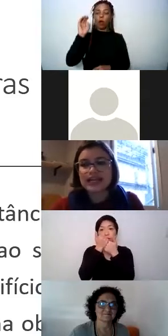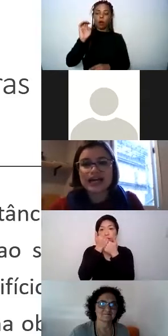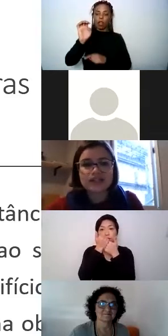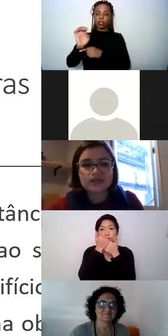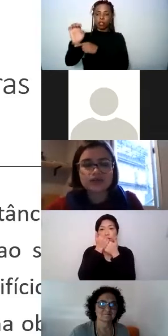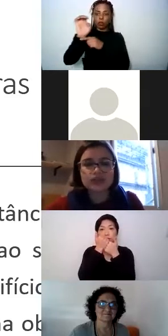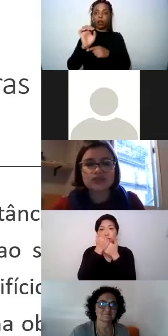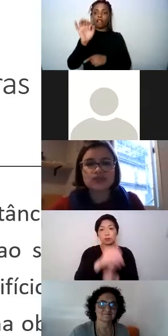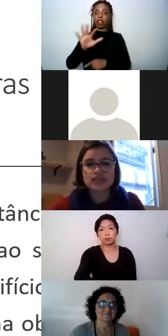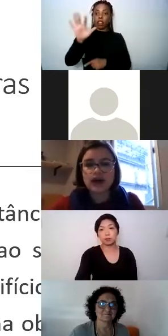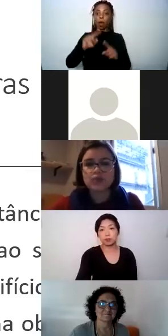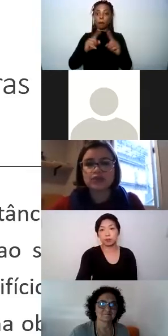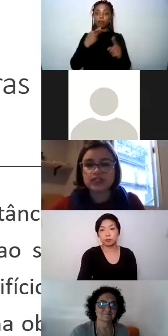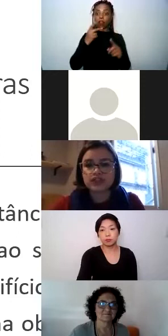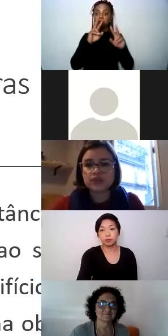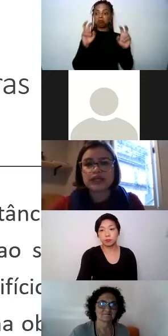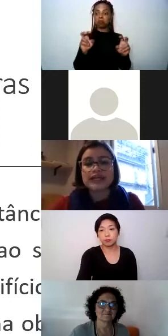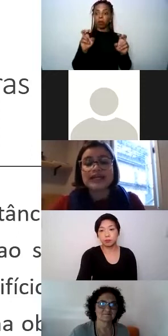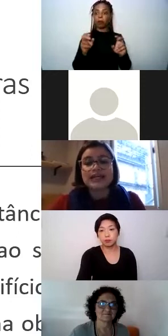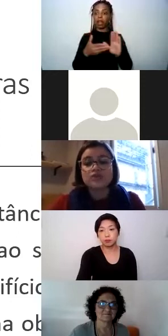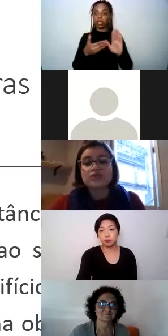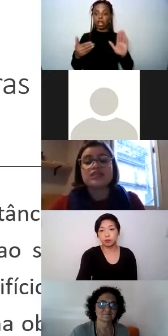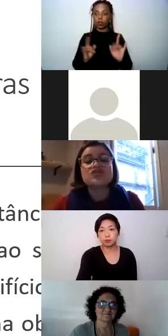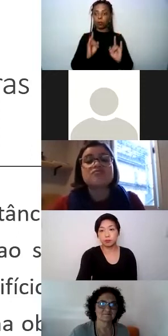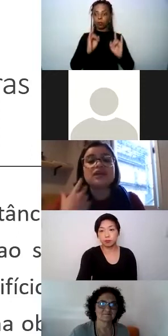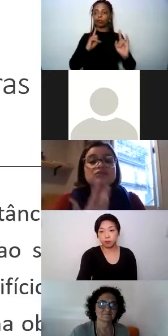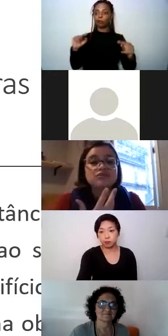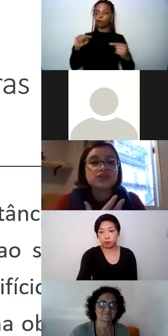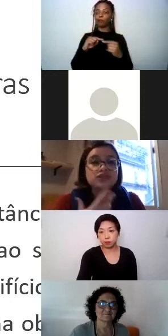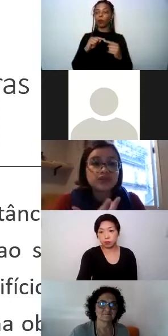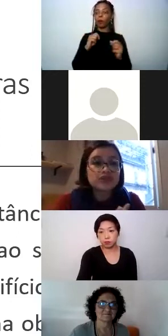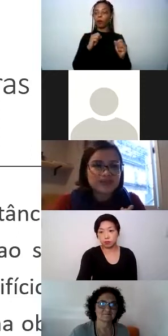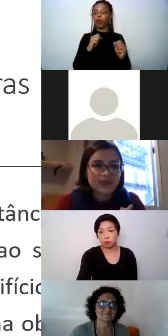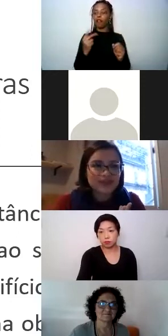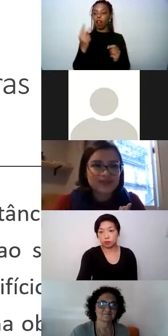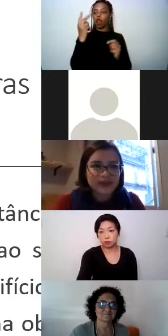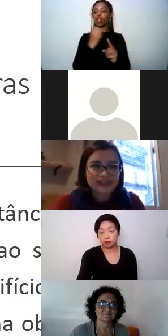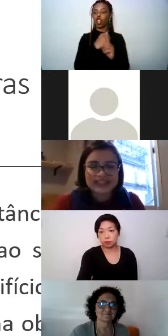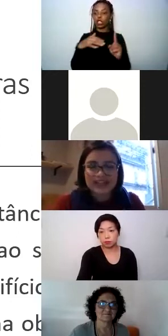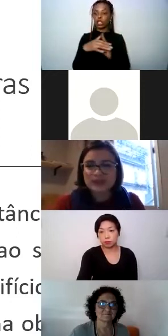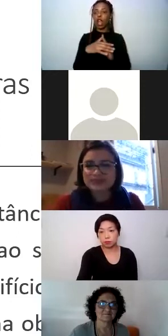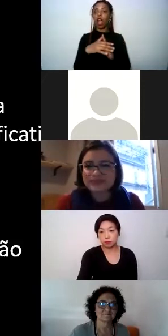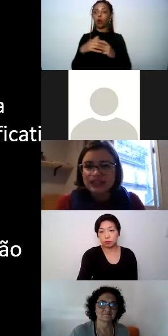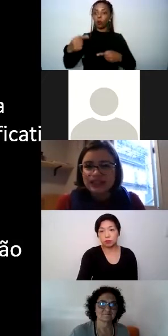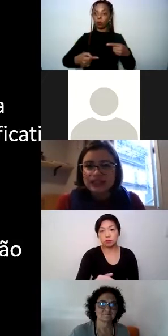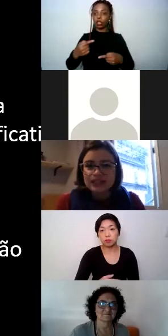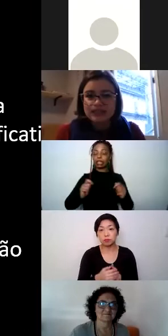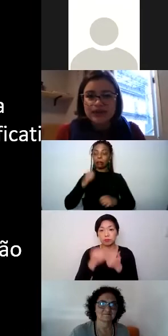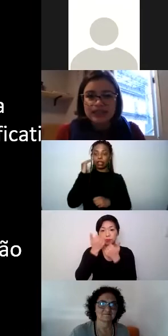ligada ao seu contexto social político o entendimento em todos os aspectos do bem certo